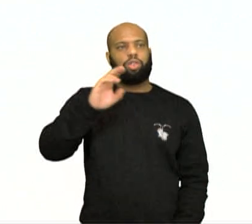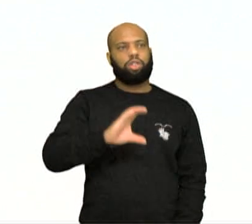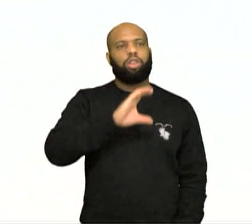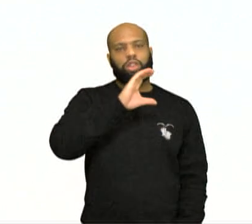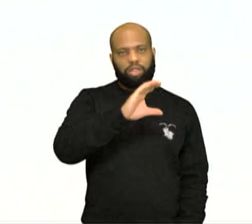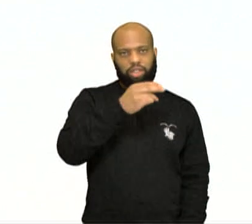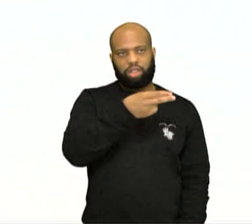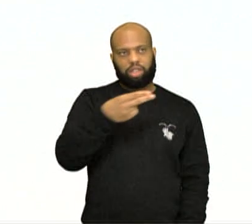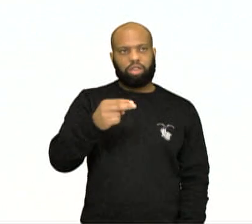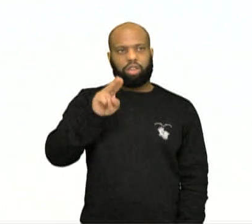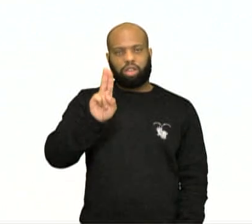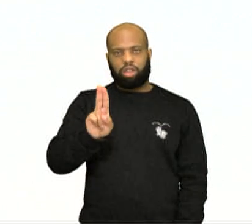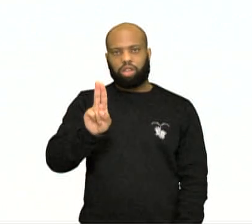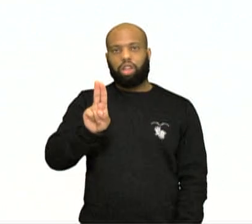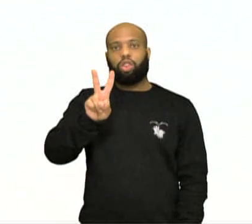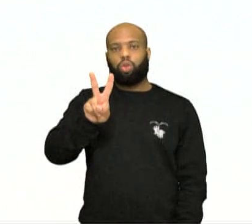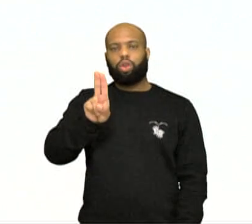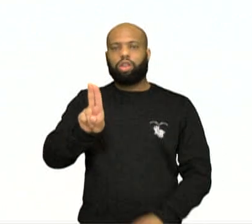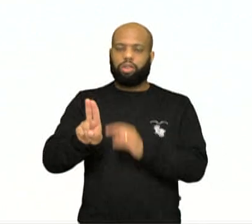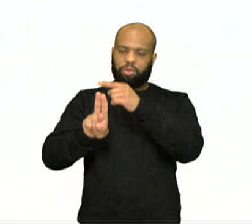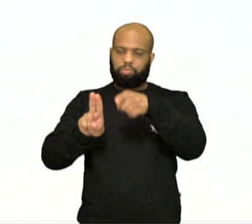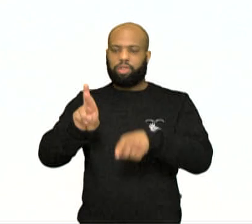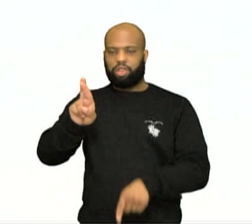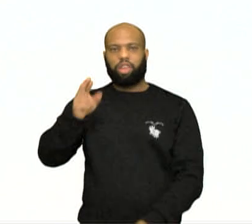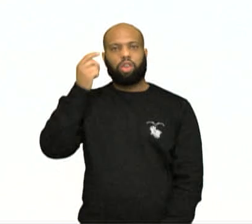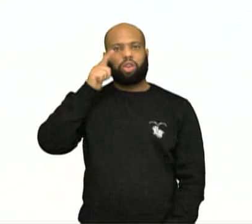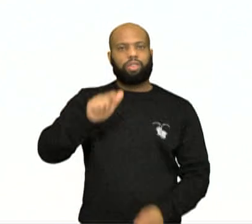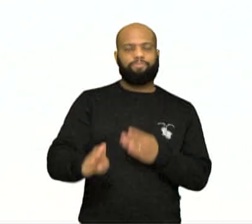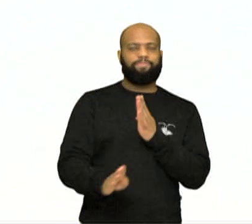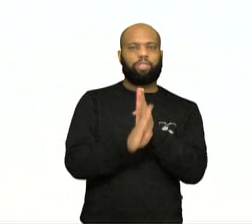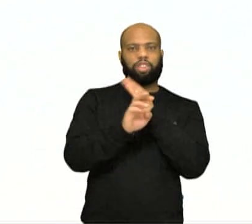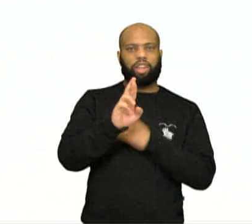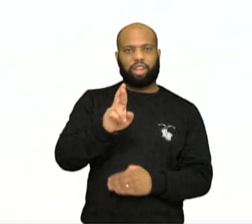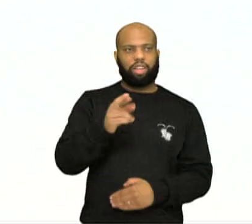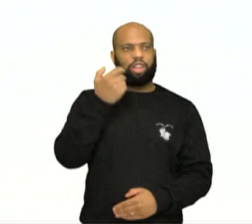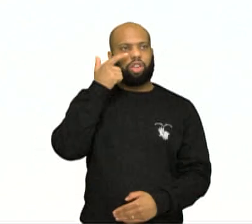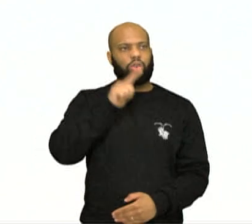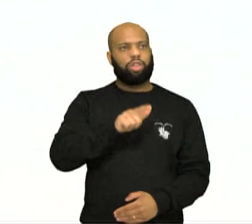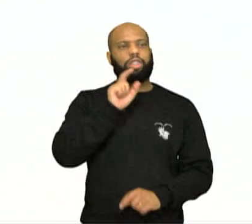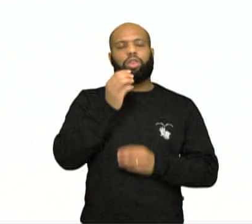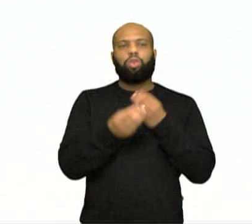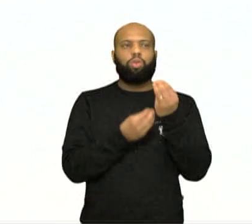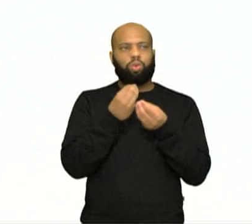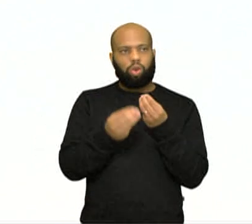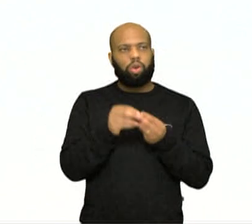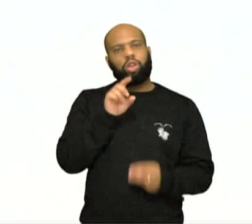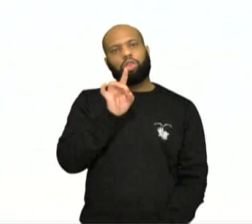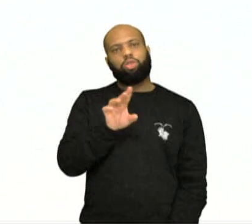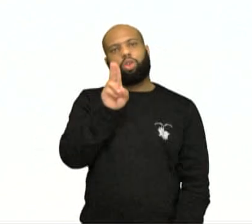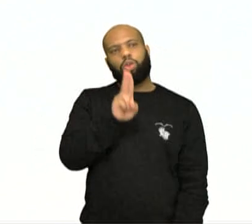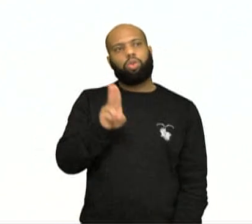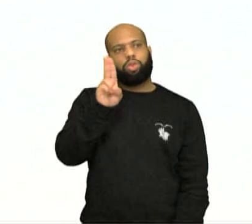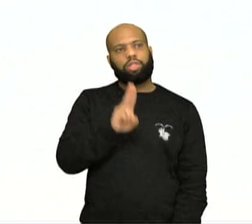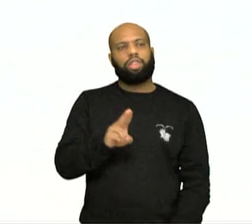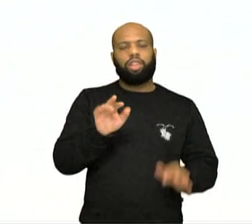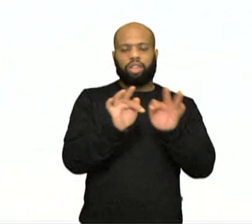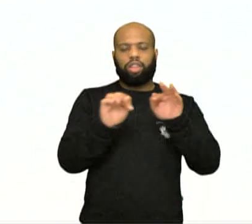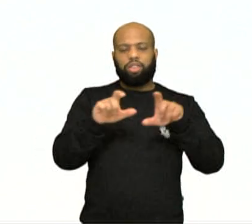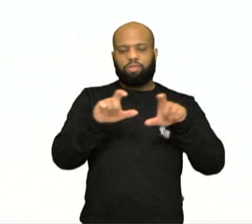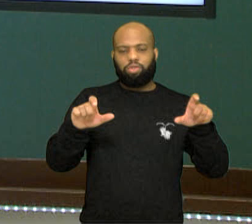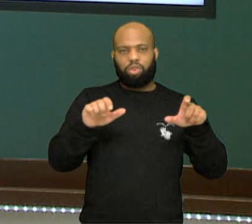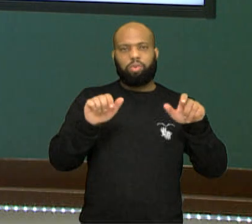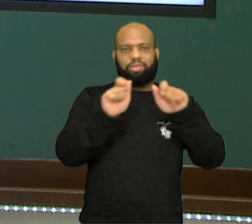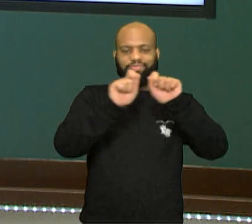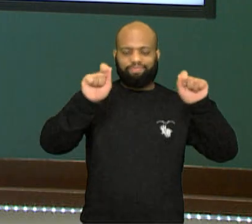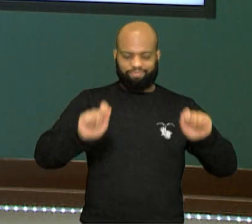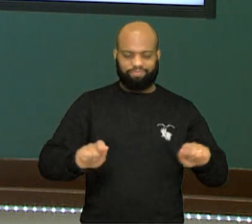comprimento ali, a gente vai conseguir descobrir qual é o raio. E para calcular a área dela, é só aplicar a formulazinha da área. Ou seja, a